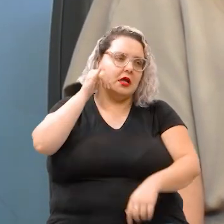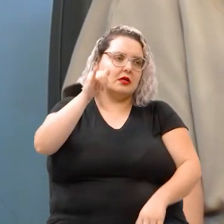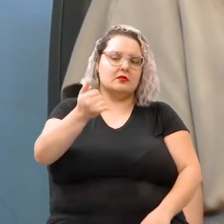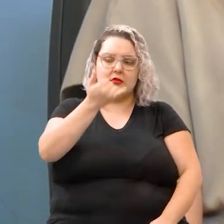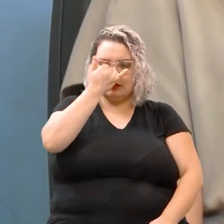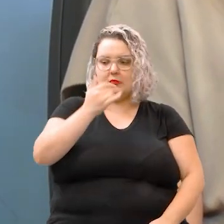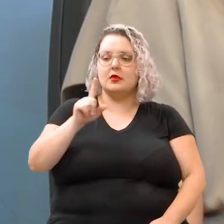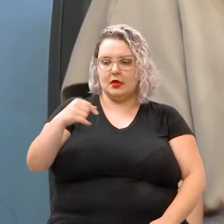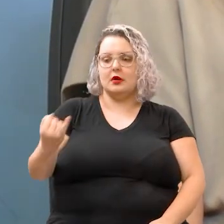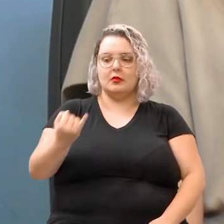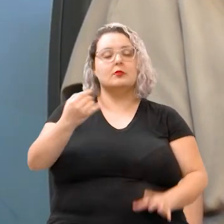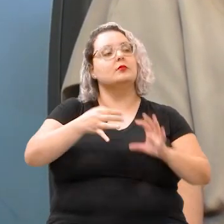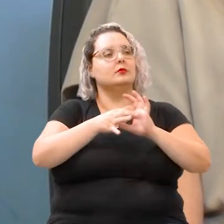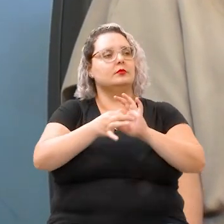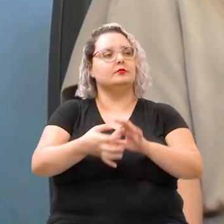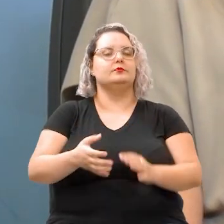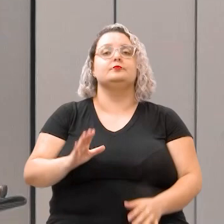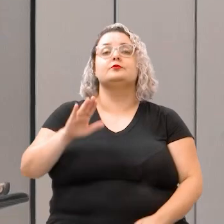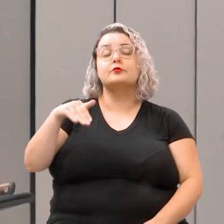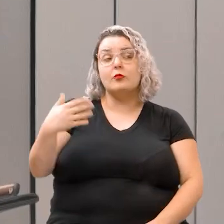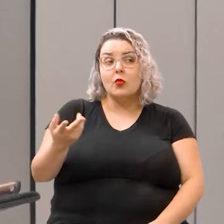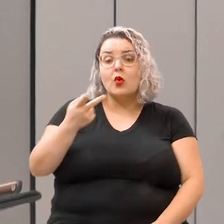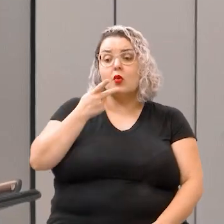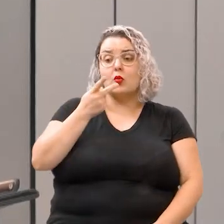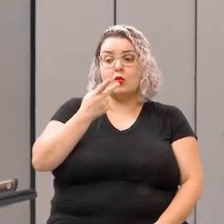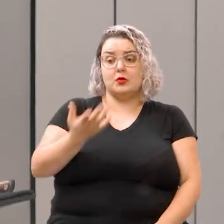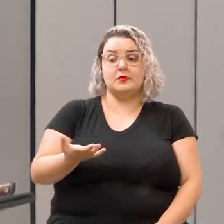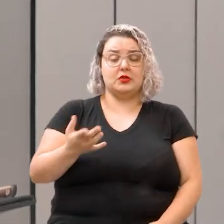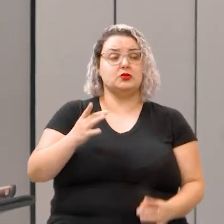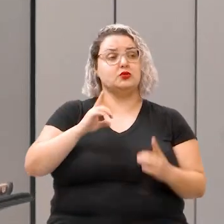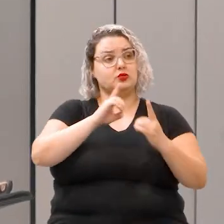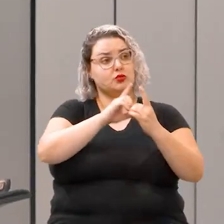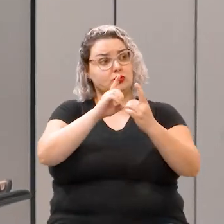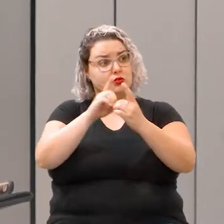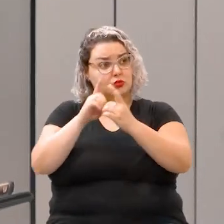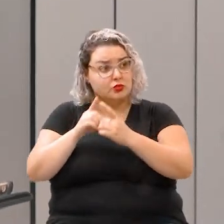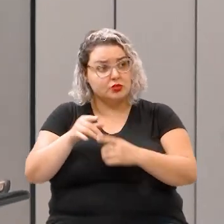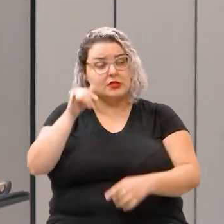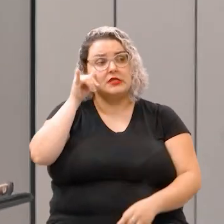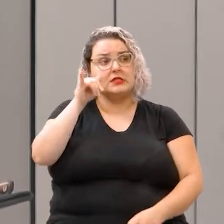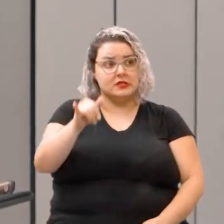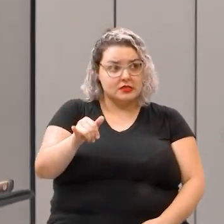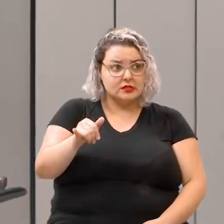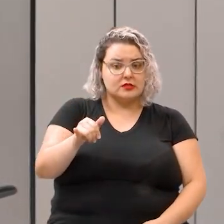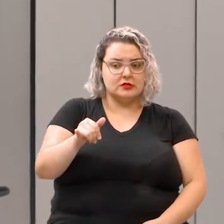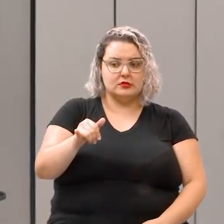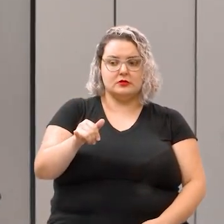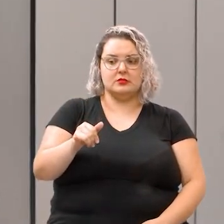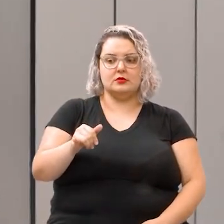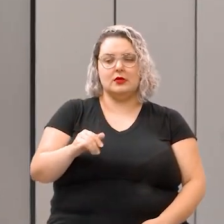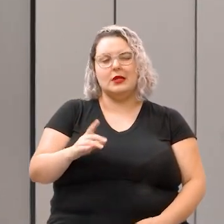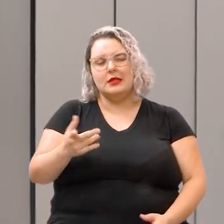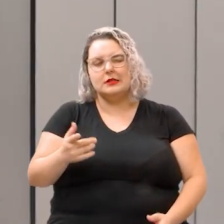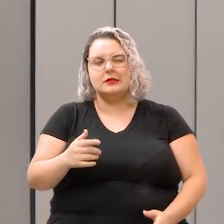é importante contextualizar. Quando a gente fala desse atendimento, dessa prevenção, desses sinais, como o vereador Paulo Haddad acaba